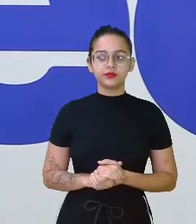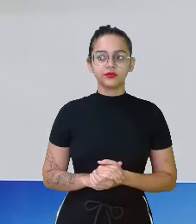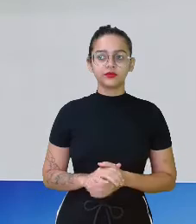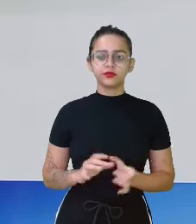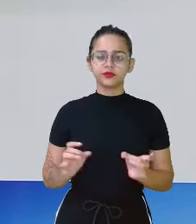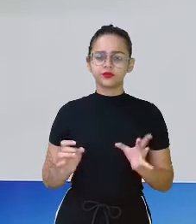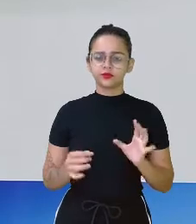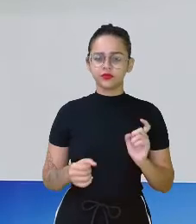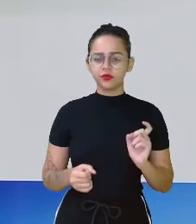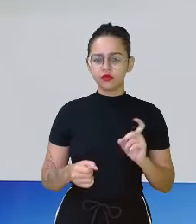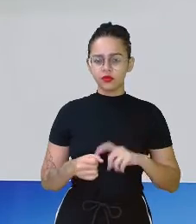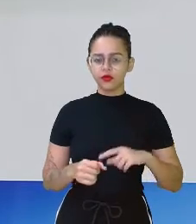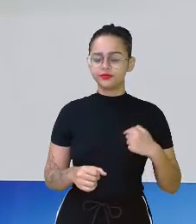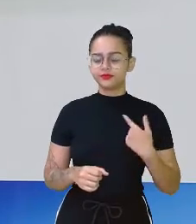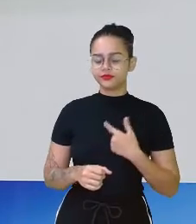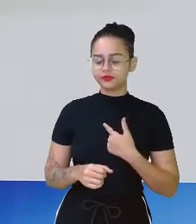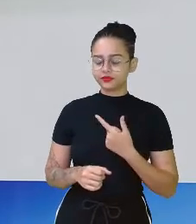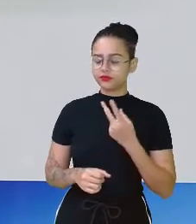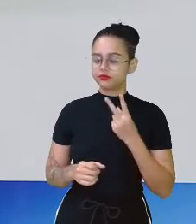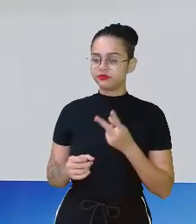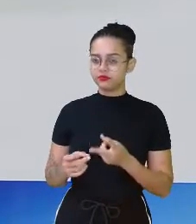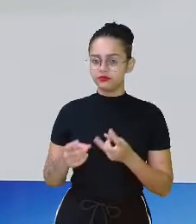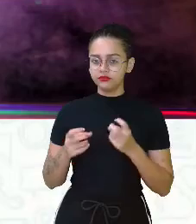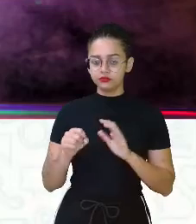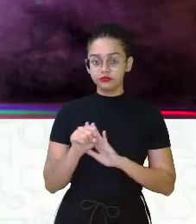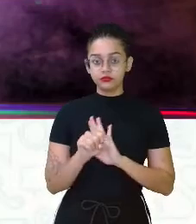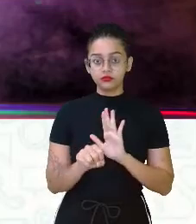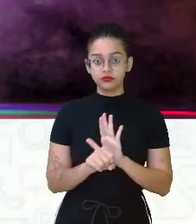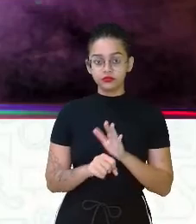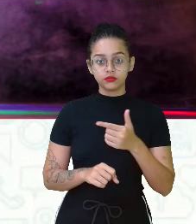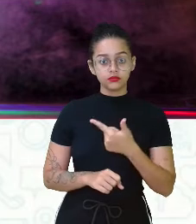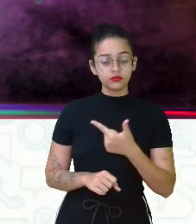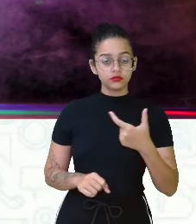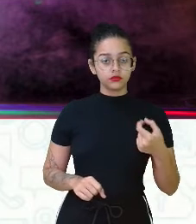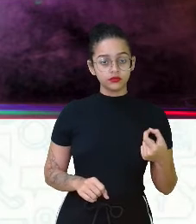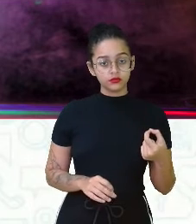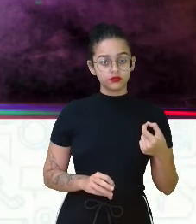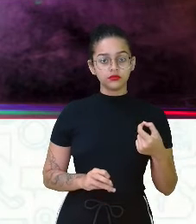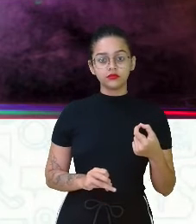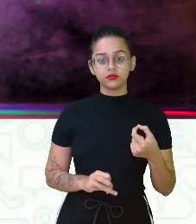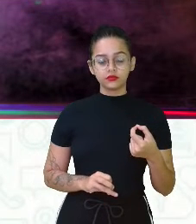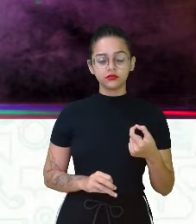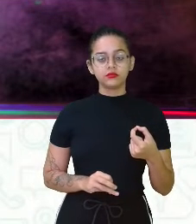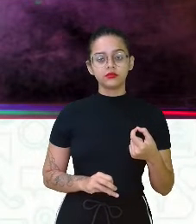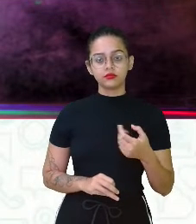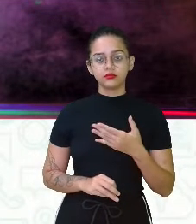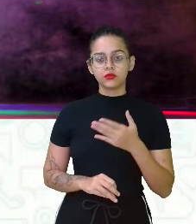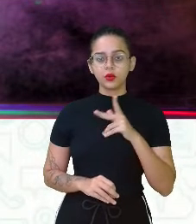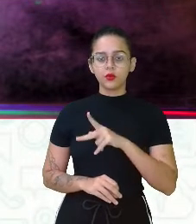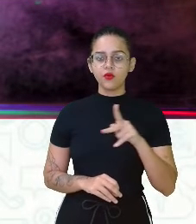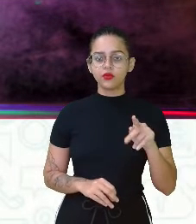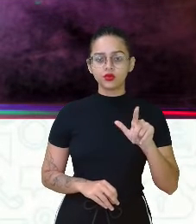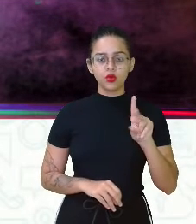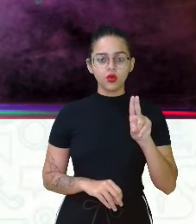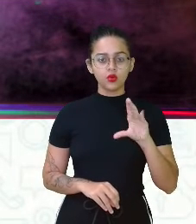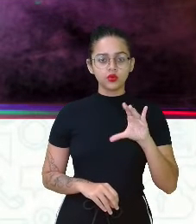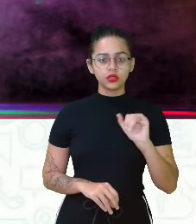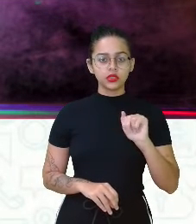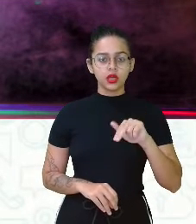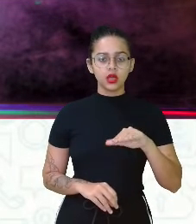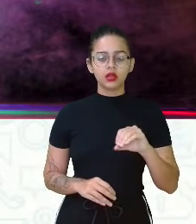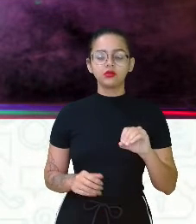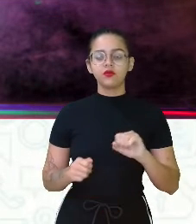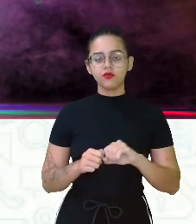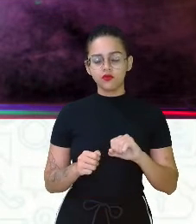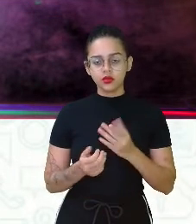só voltando aí para a gente situar, né, o século XX, que foi, como diz, né, o nosso professor Luciano, que fez uma aula